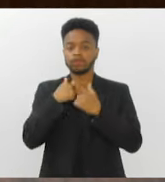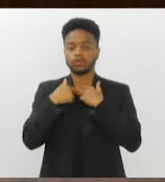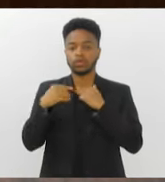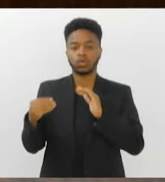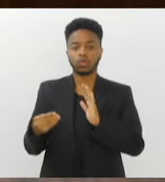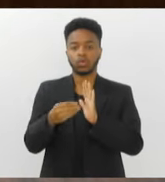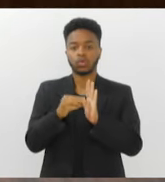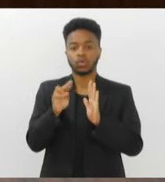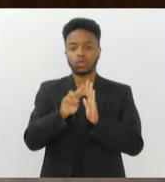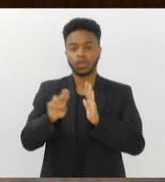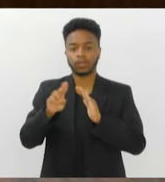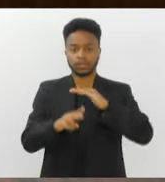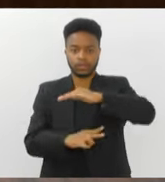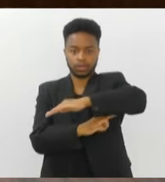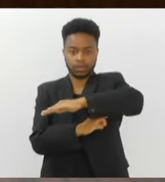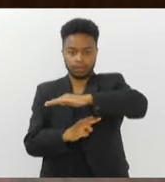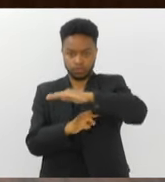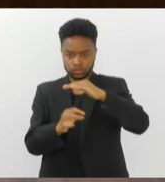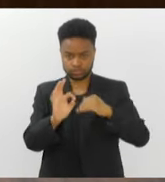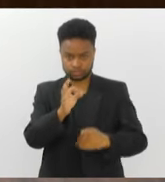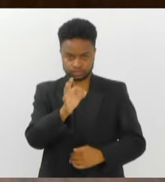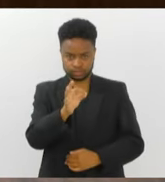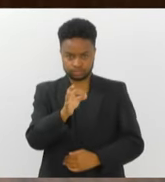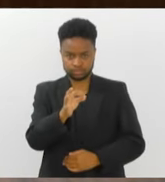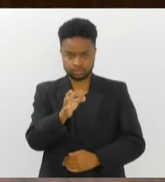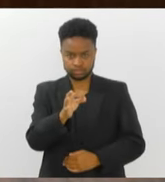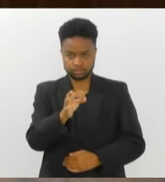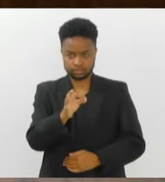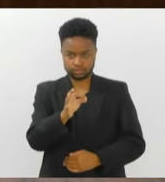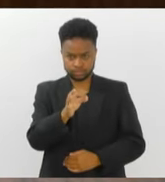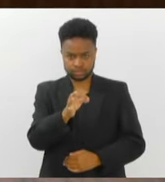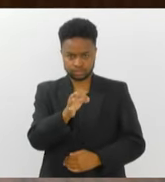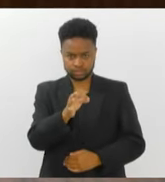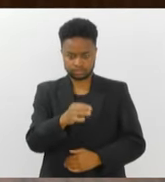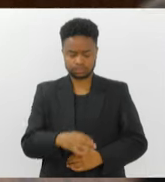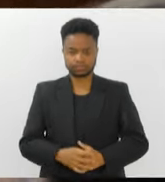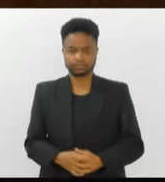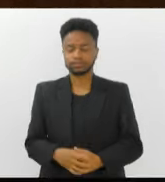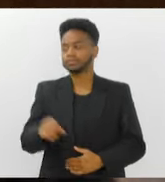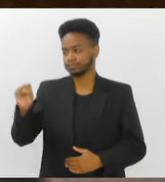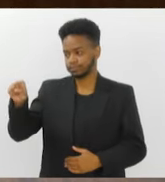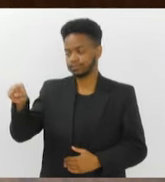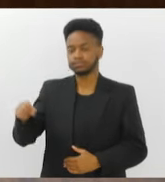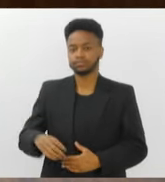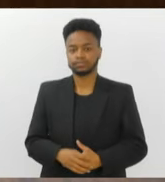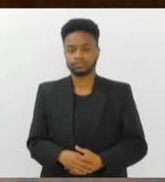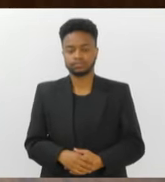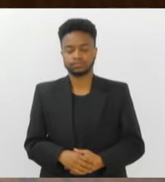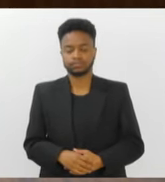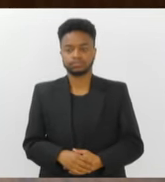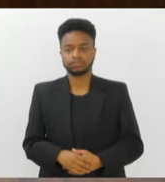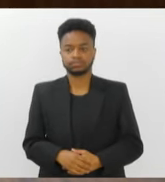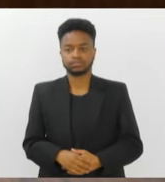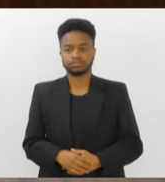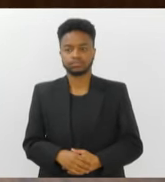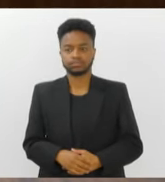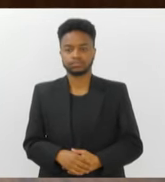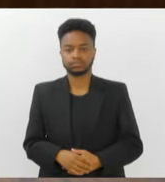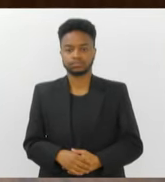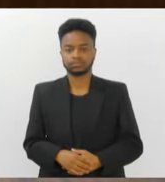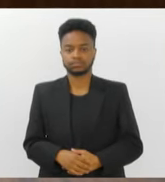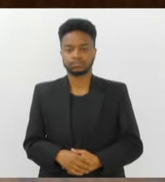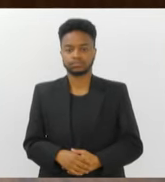a uma ponte, não é isso, deputado? Chico, sim, deputado, sim, senhor. Luiz Paulo. Sim, senhor. A ponte